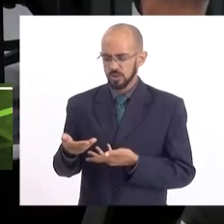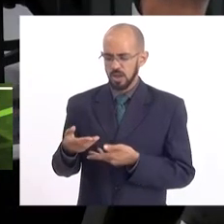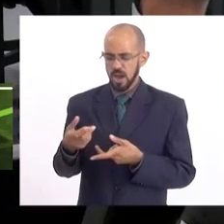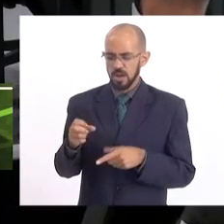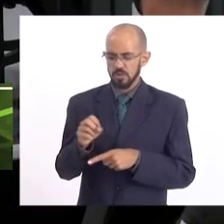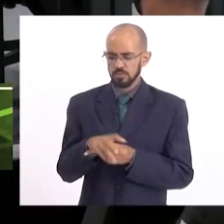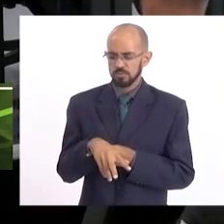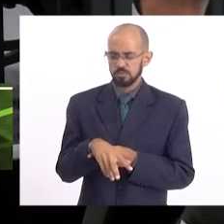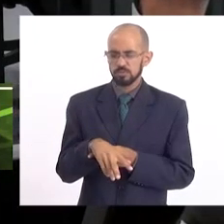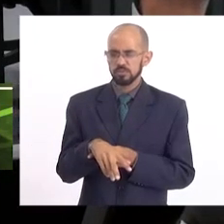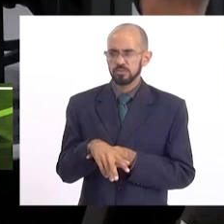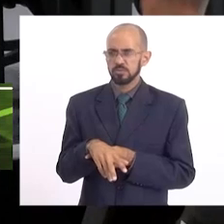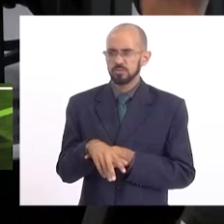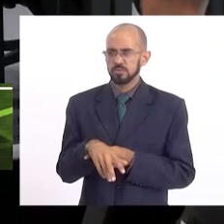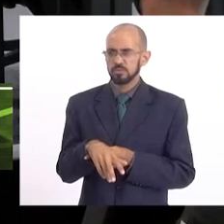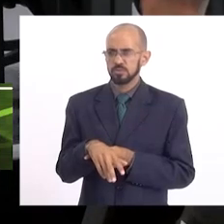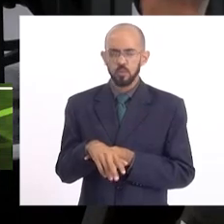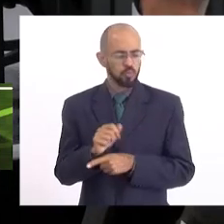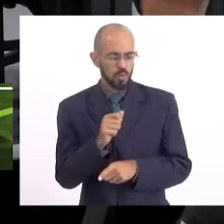Nesse chamamento?